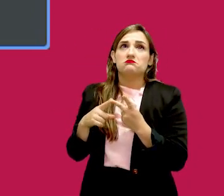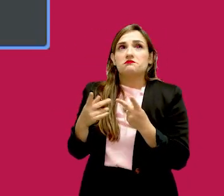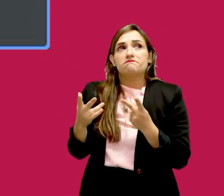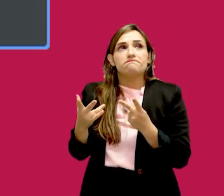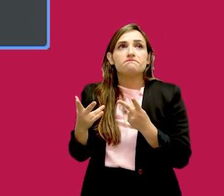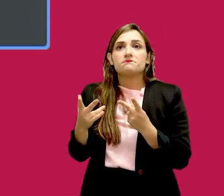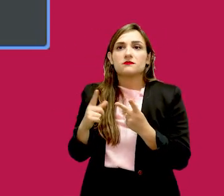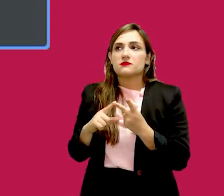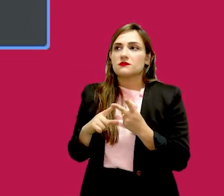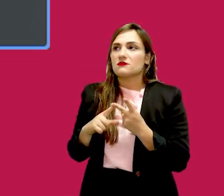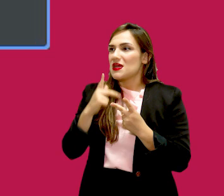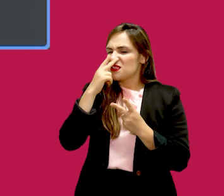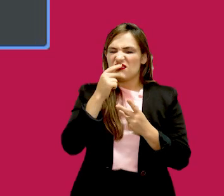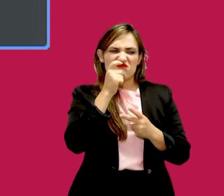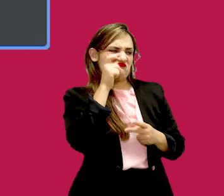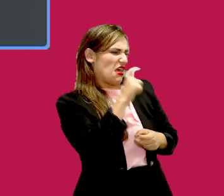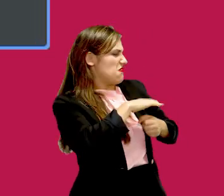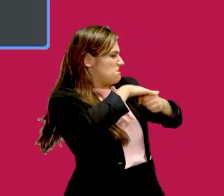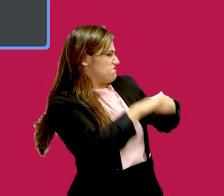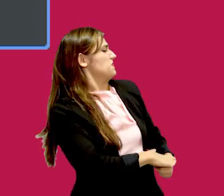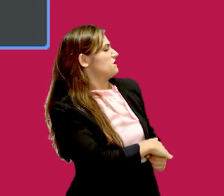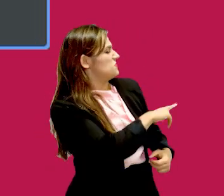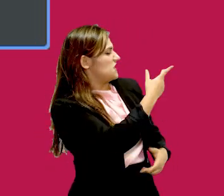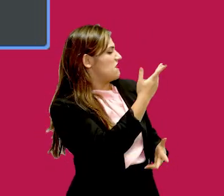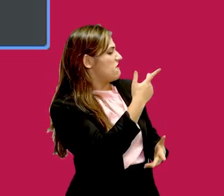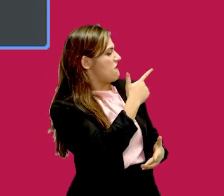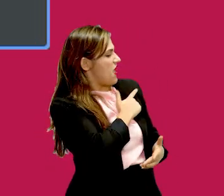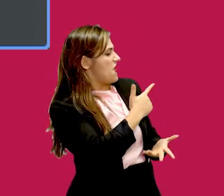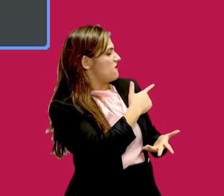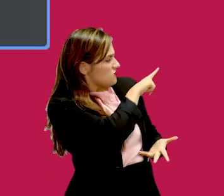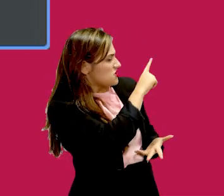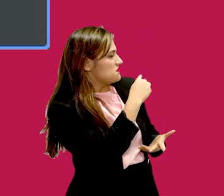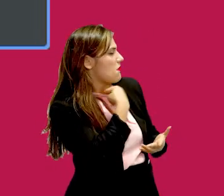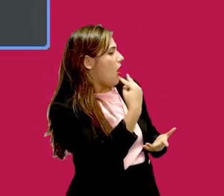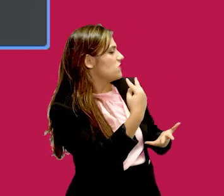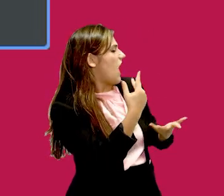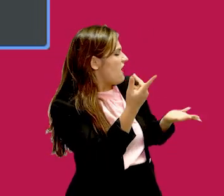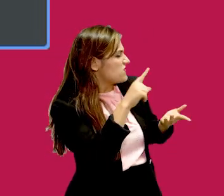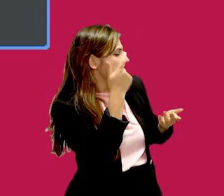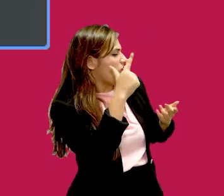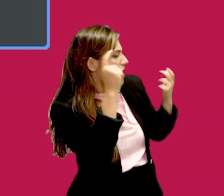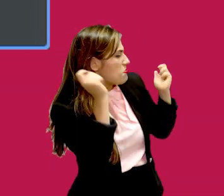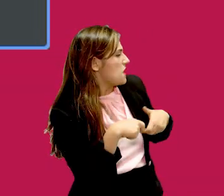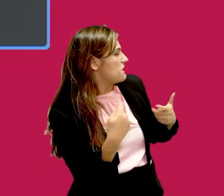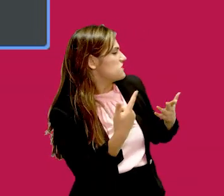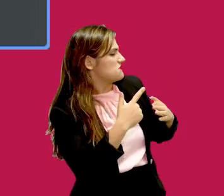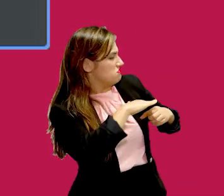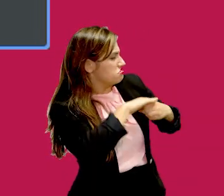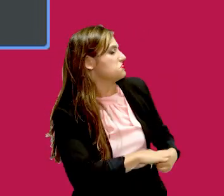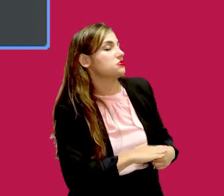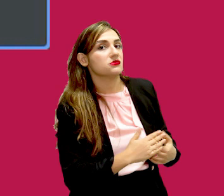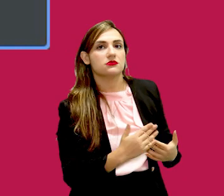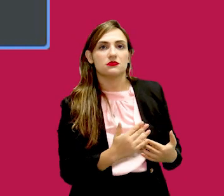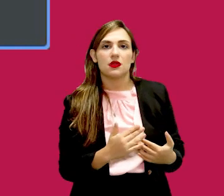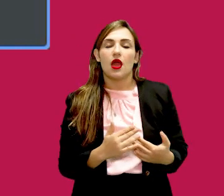rebaixa ela na sua autoestima, né? Que faz com que ela se sinta inferior, né? Que às vezes o início do controle